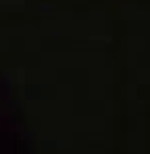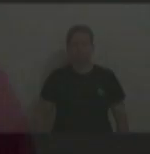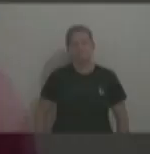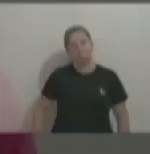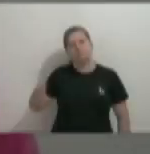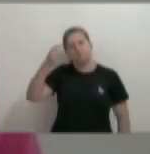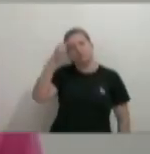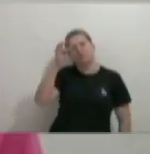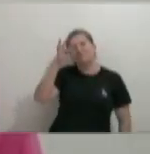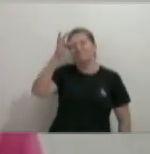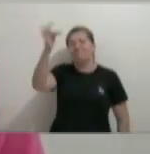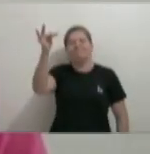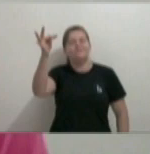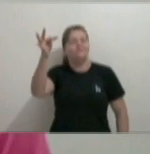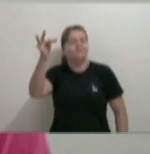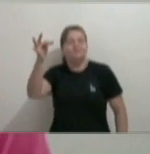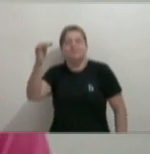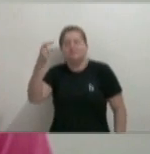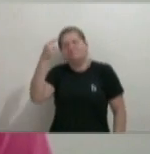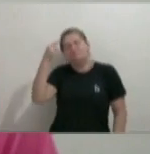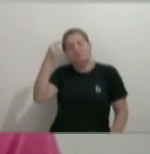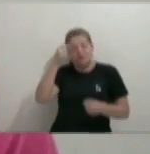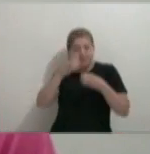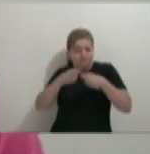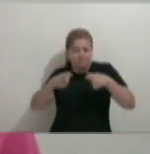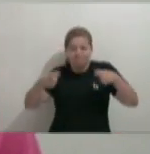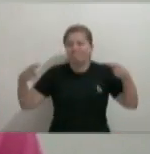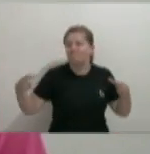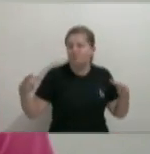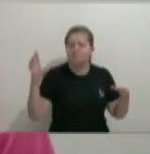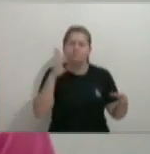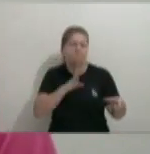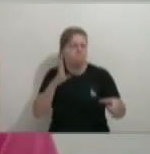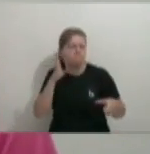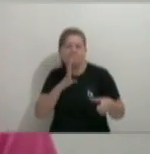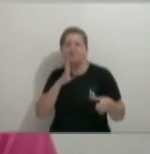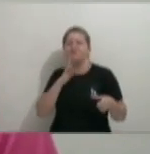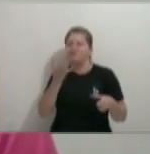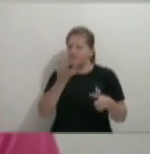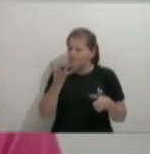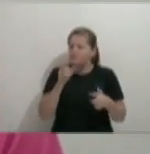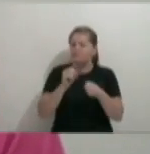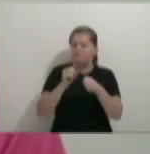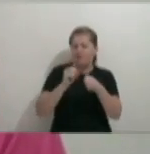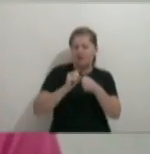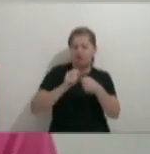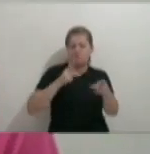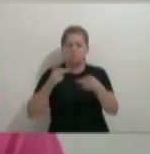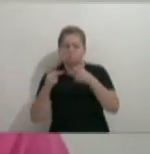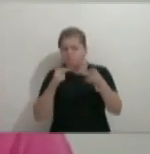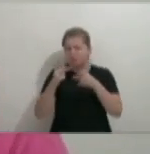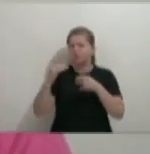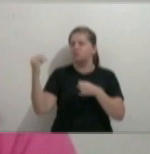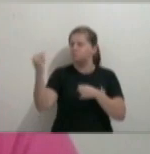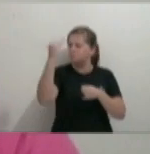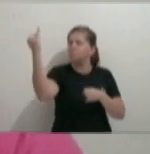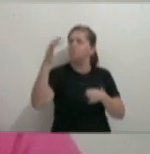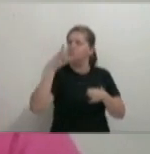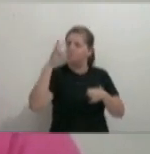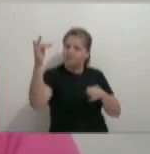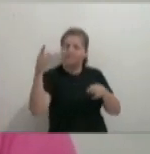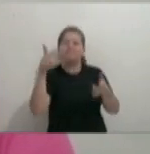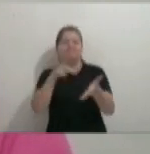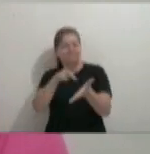Então a nossa expectativa é grandíssima, é maravilhosa. Então nós queremos aí fazer grandes